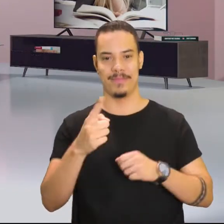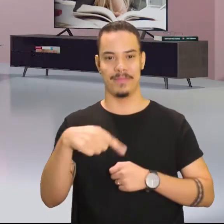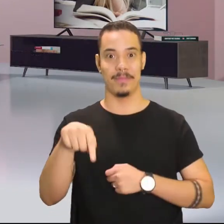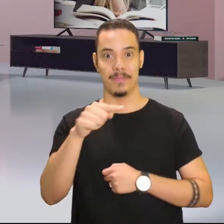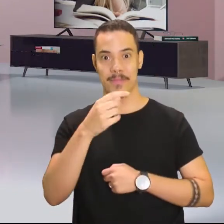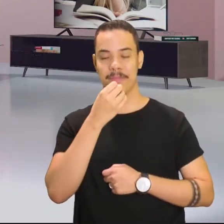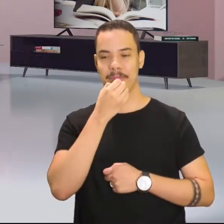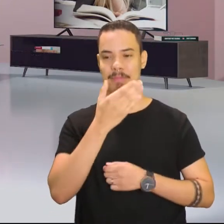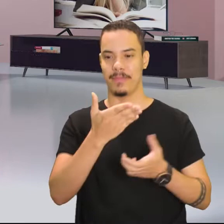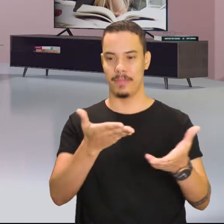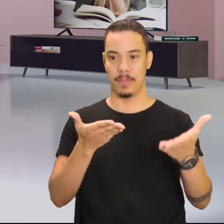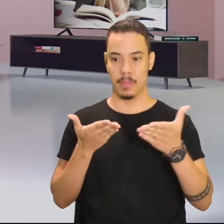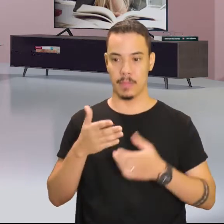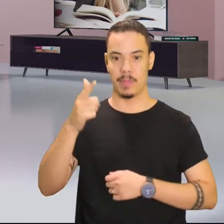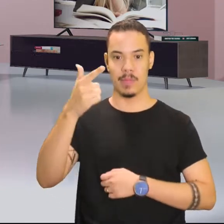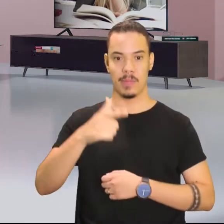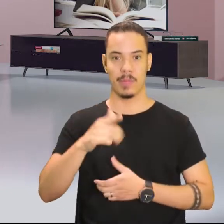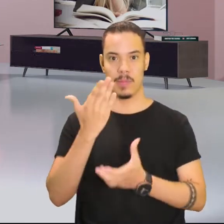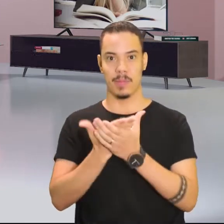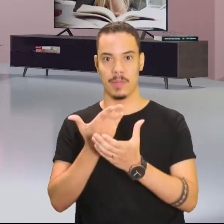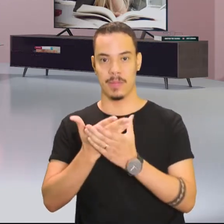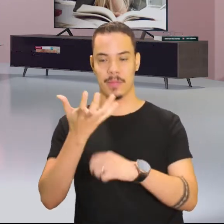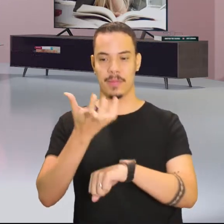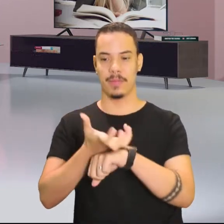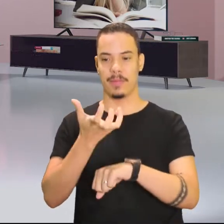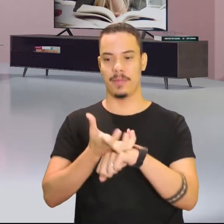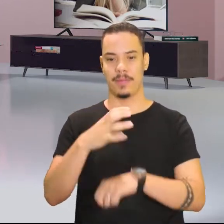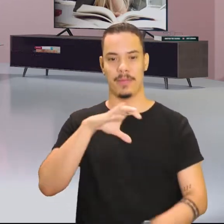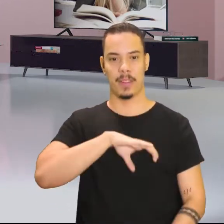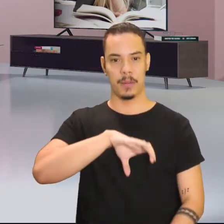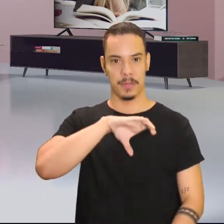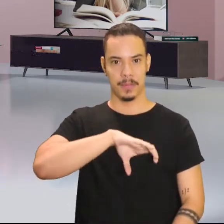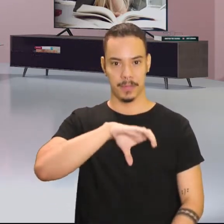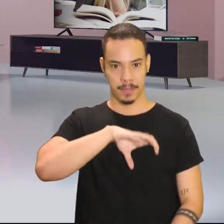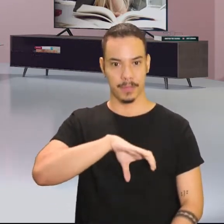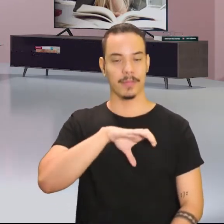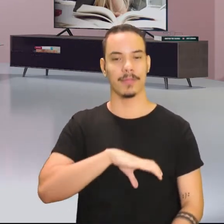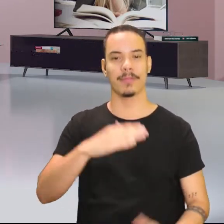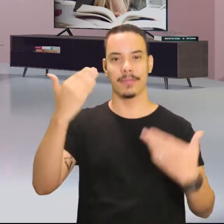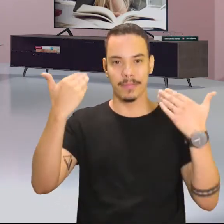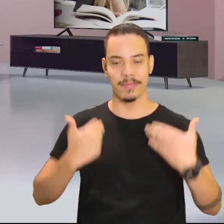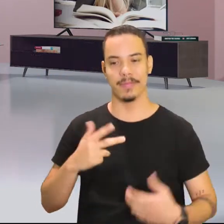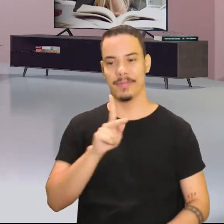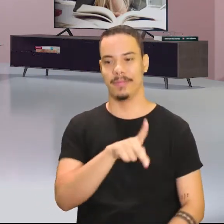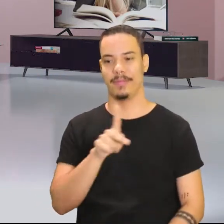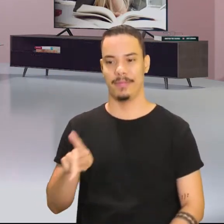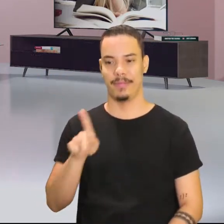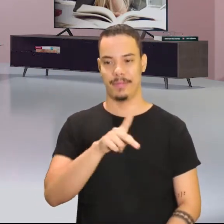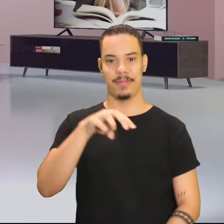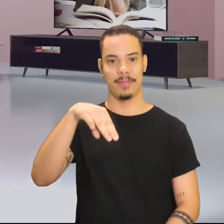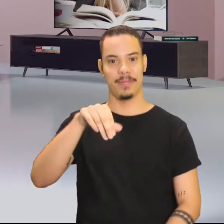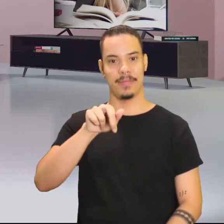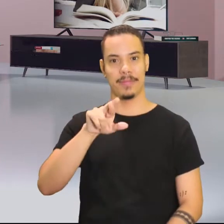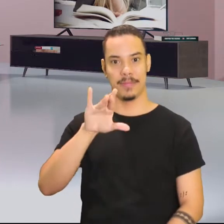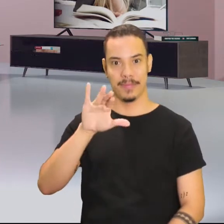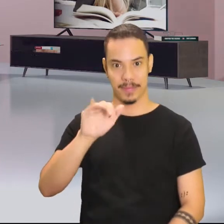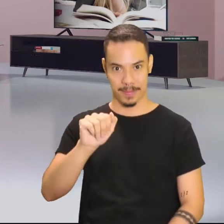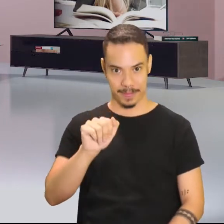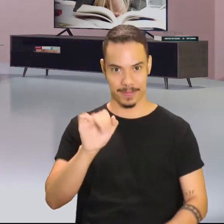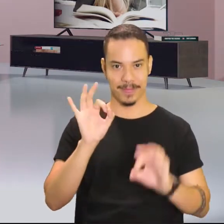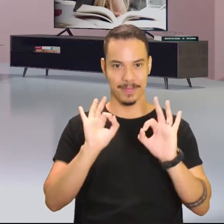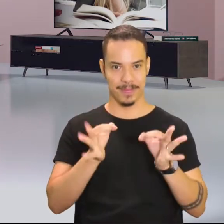sejam bem-vindos a mais uma aula de língua portuguesa. Comigo, professora Márcia